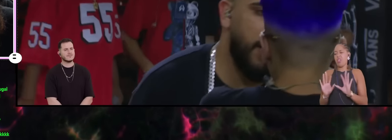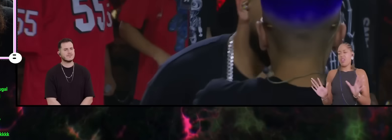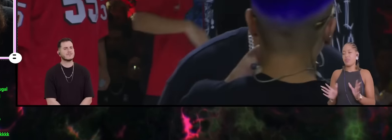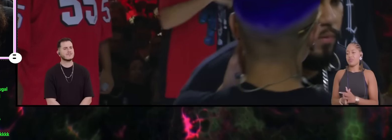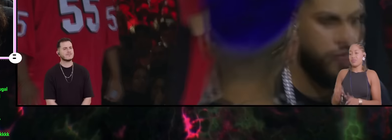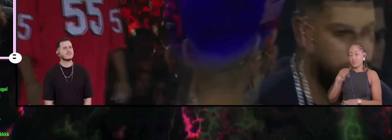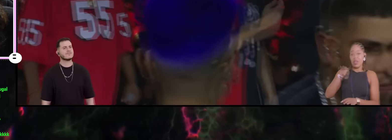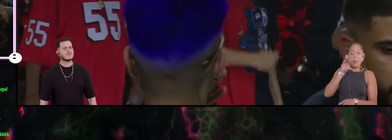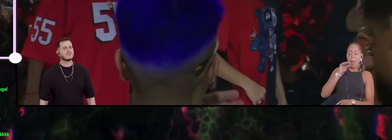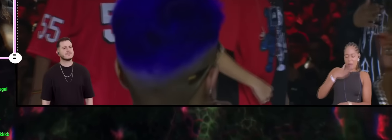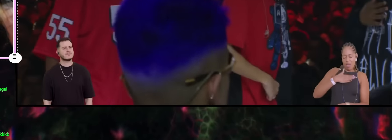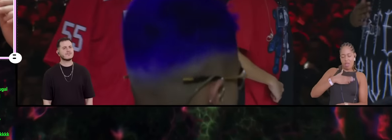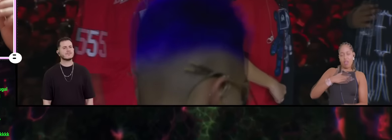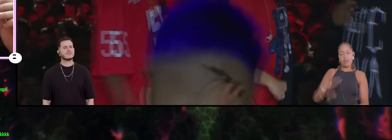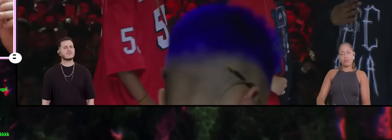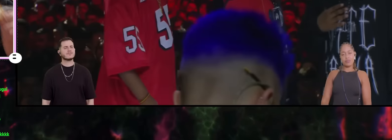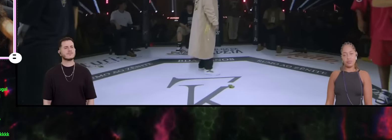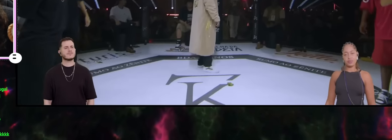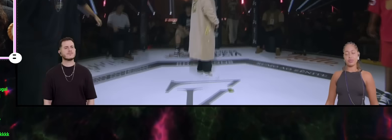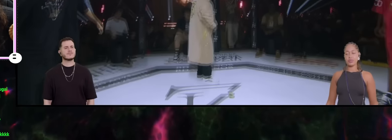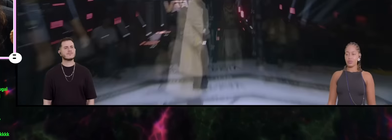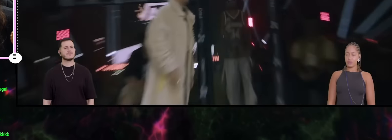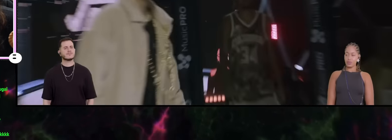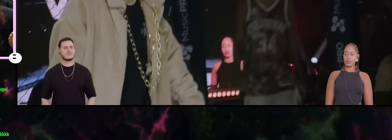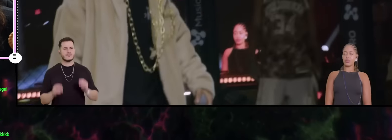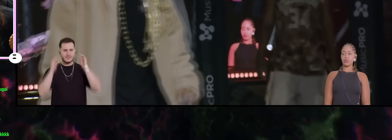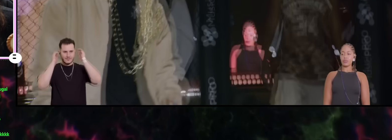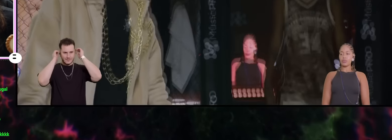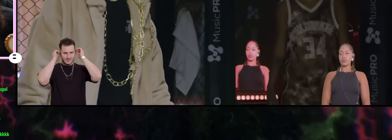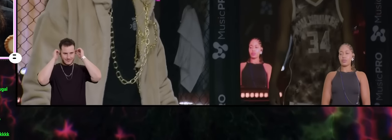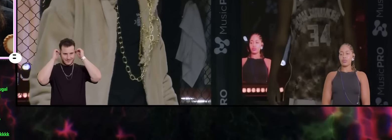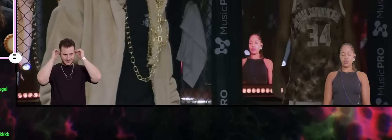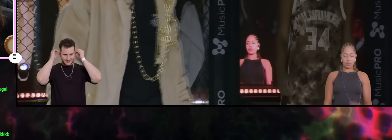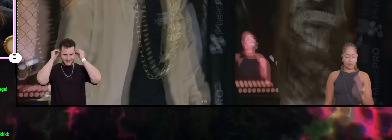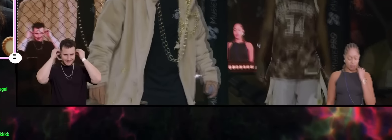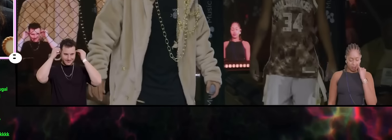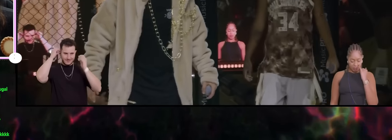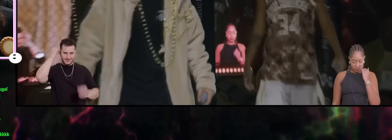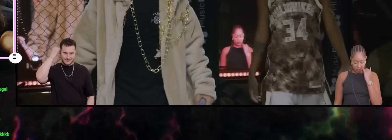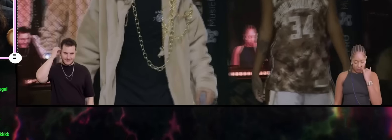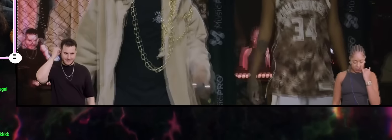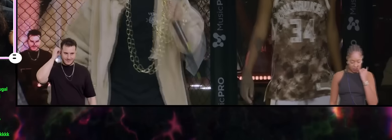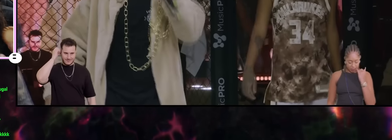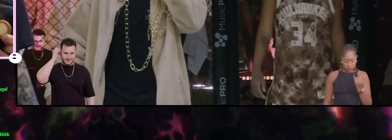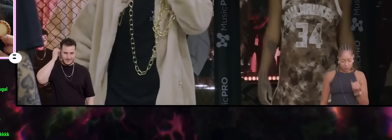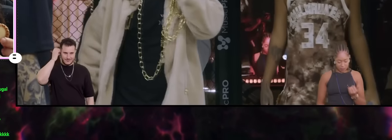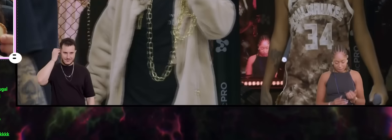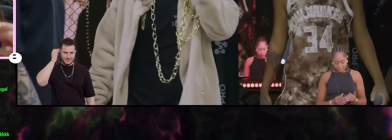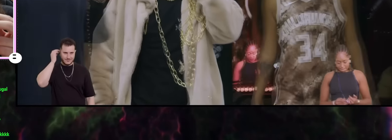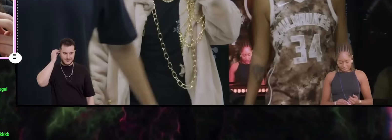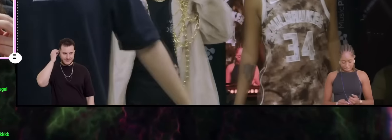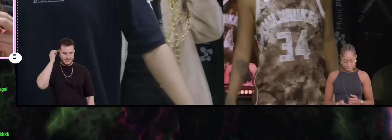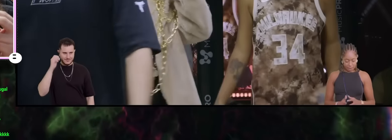Aí, não vou falar outra coisa, falando, não, certo? Não concordo com a opinião você do jurado, aí, pô. Pelo amor de Deus, o grafite rimou. Eu não acho que foi um amasso, não. Mas eu acho que eles